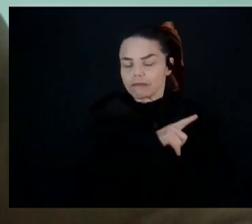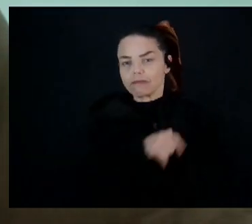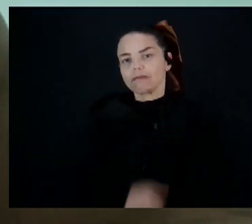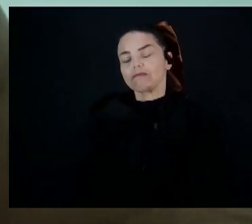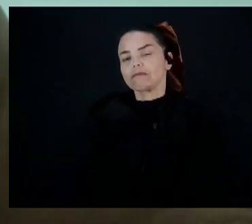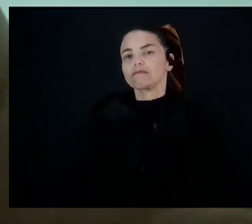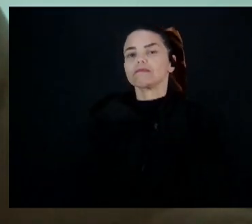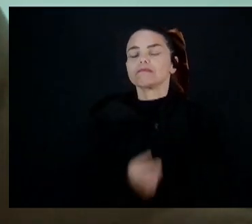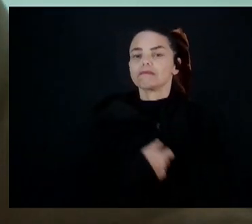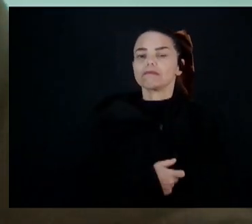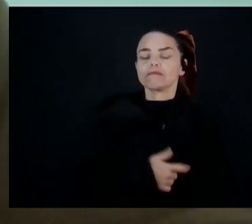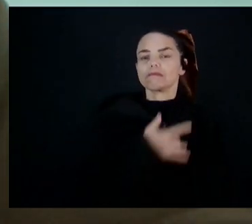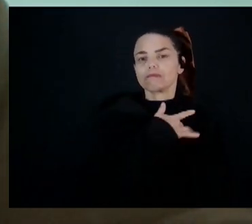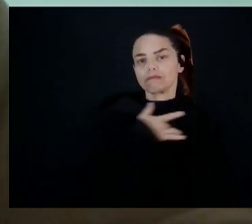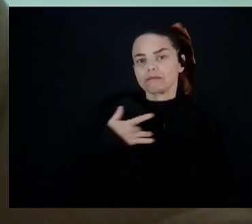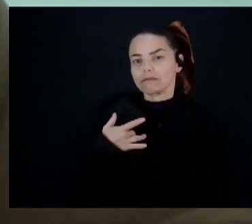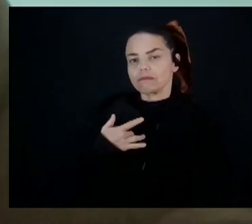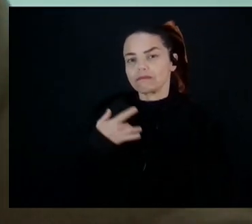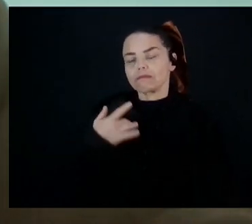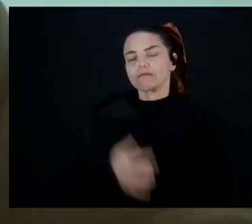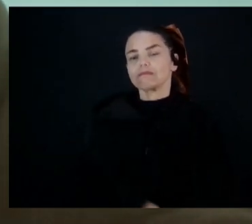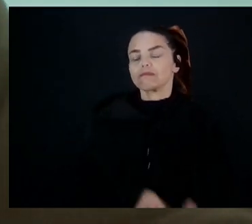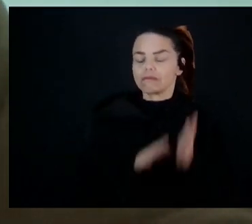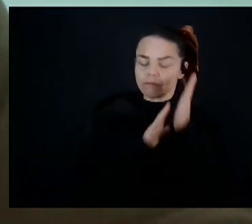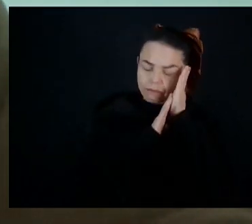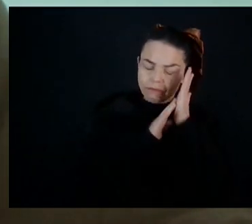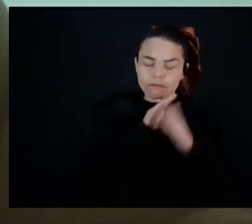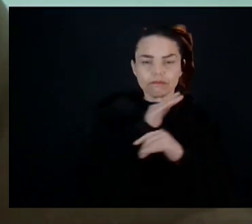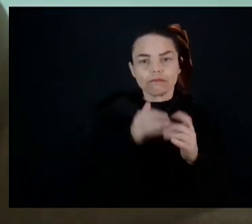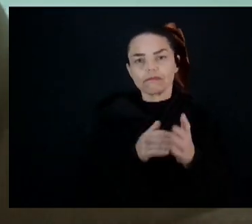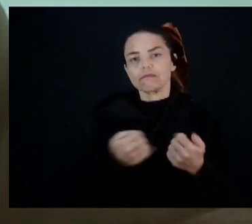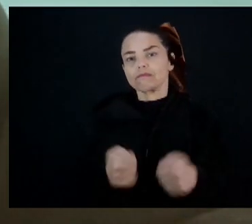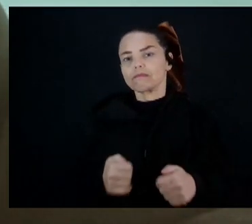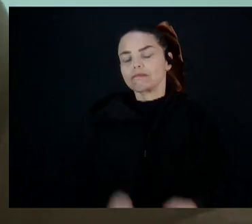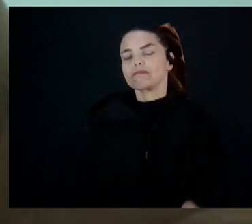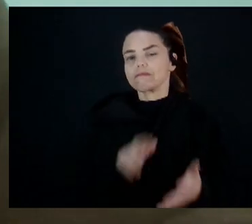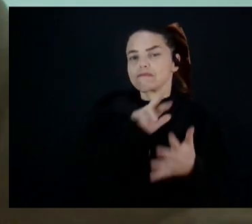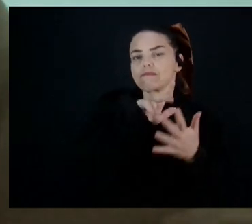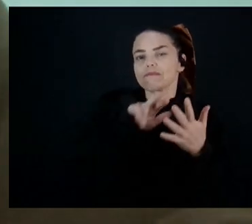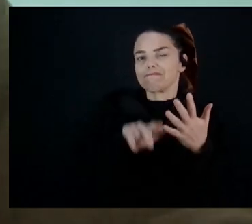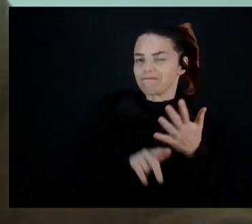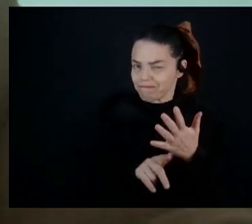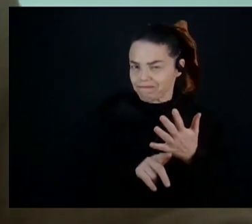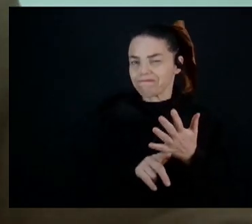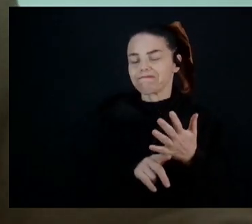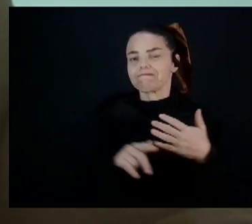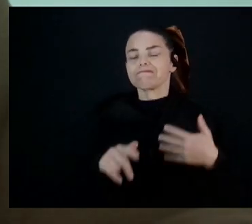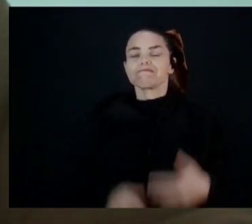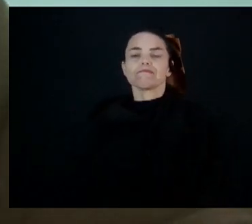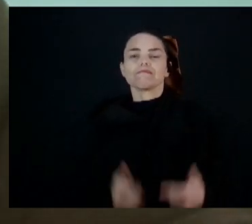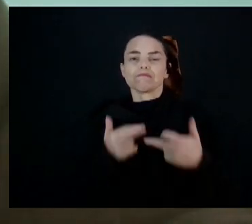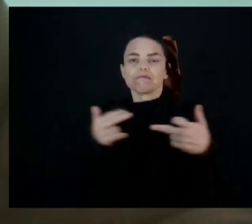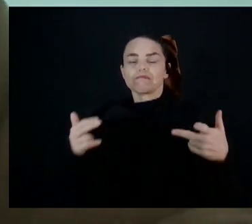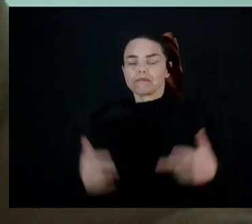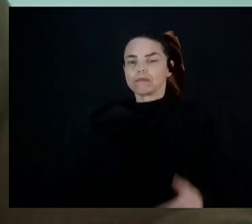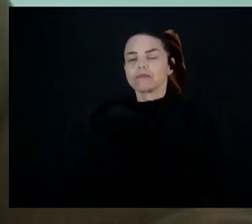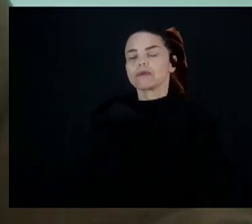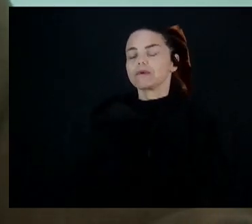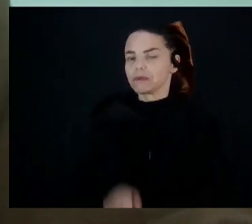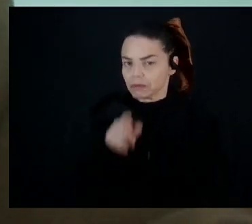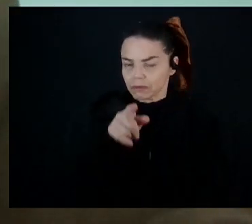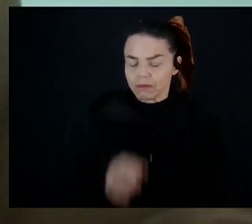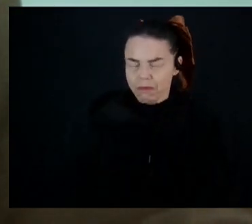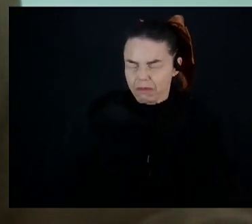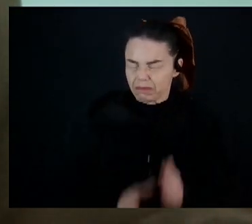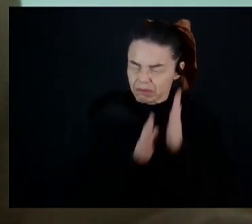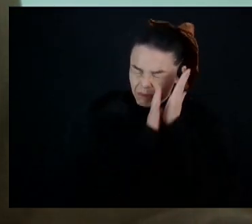a saúde do sono com todas as implicações, né? E olha que são muitas implicações, né? E muitas coisas, e aí em sono a gente sempre